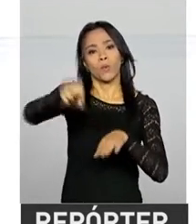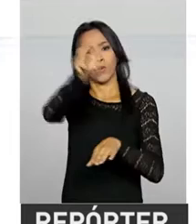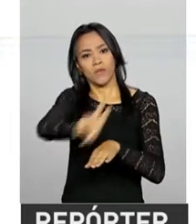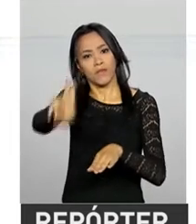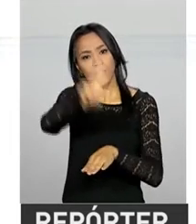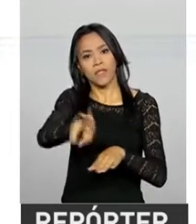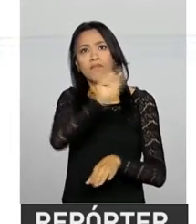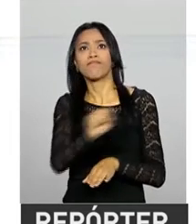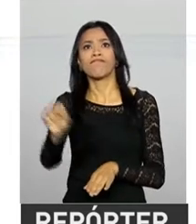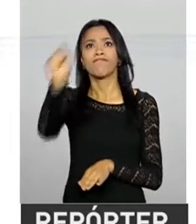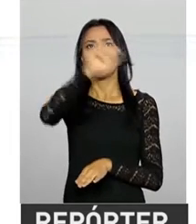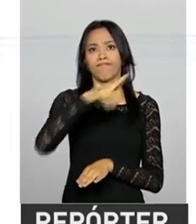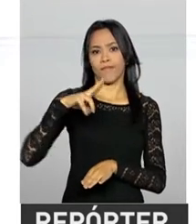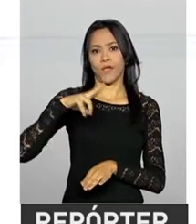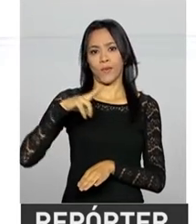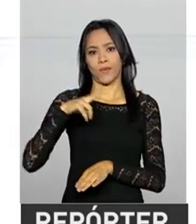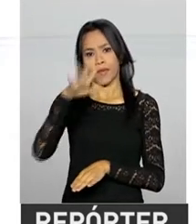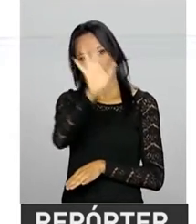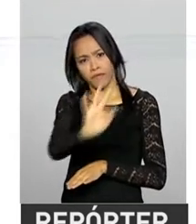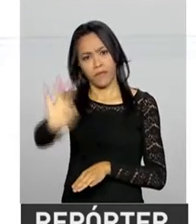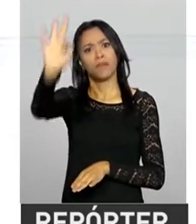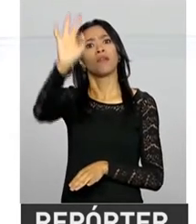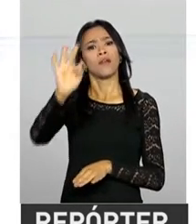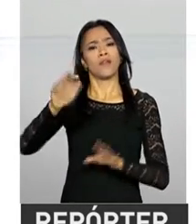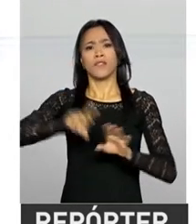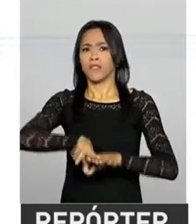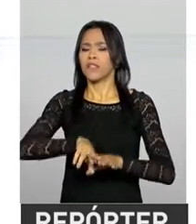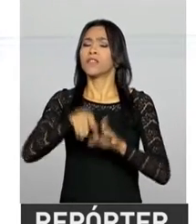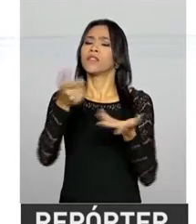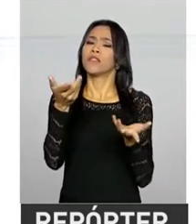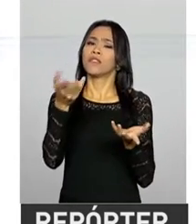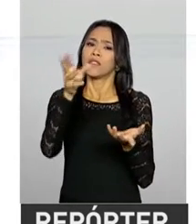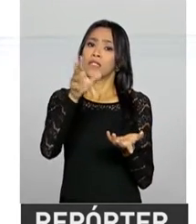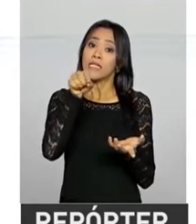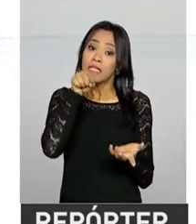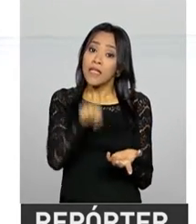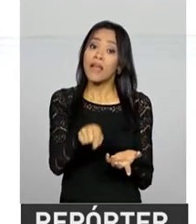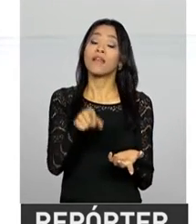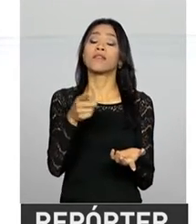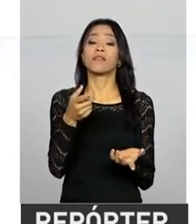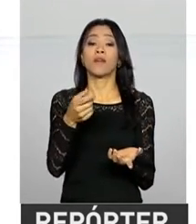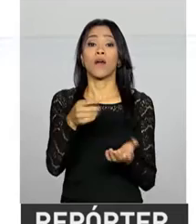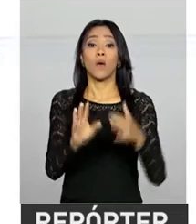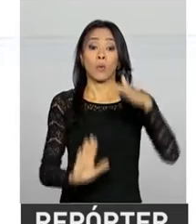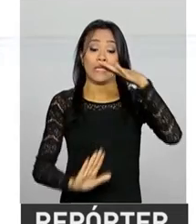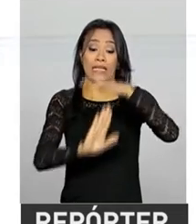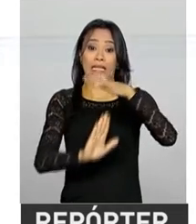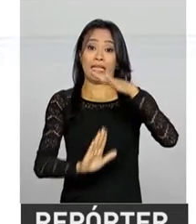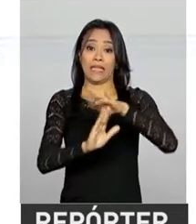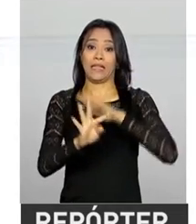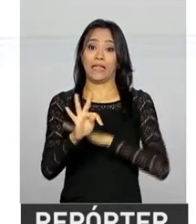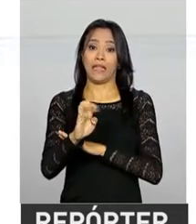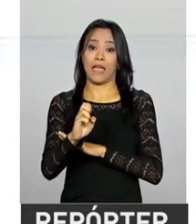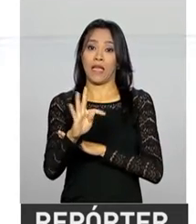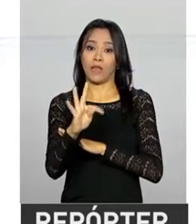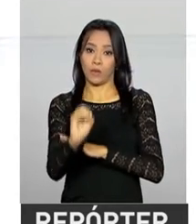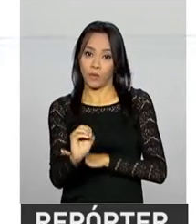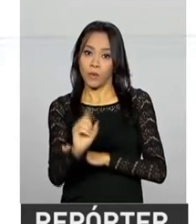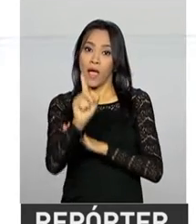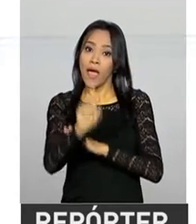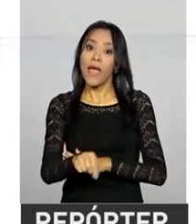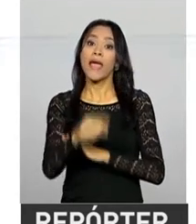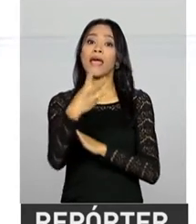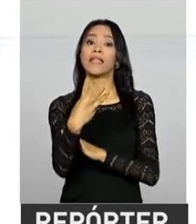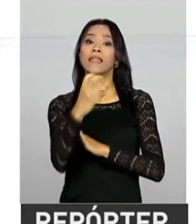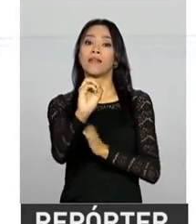instituições particulares de ensino superior ea partir dessa edição o teto global de financiamento passa a ser de